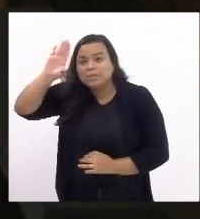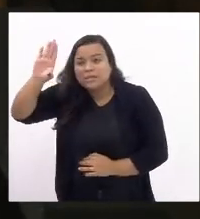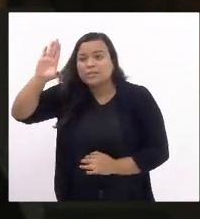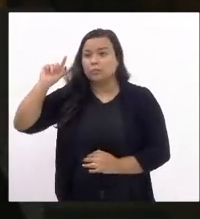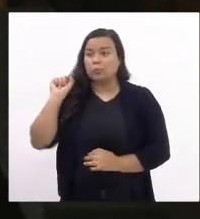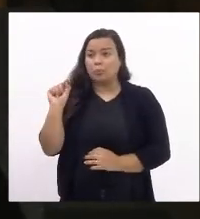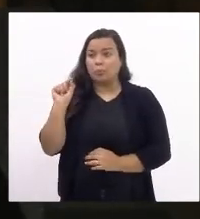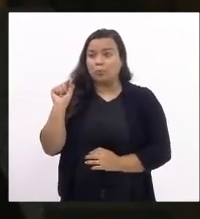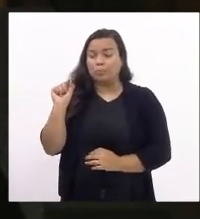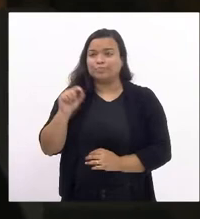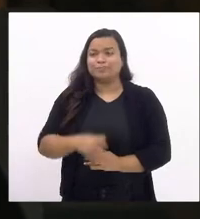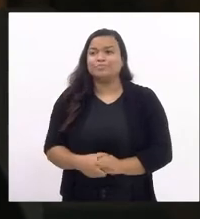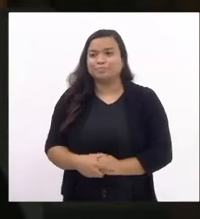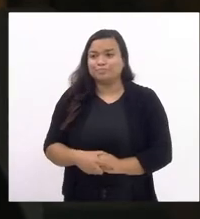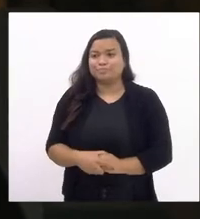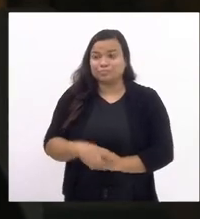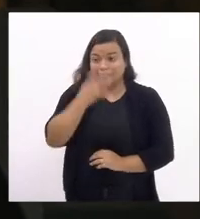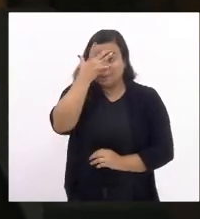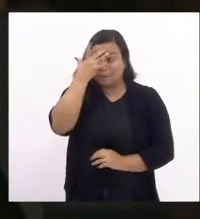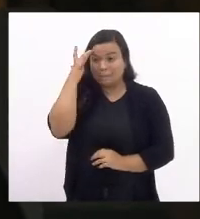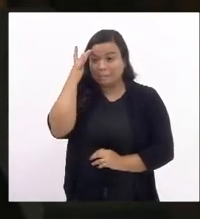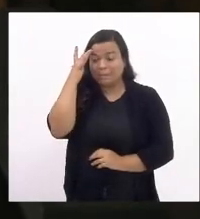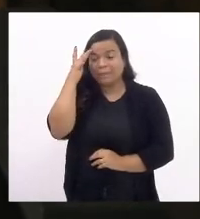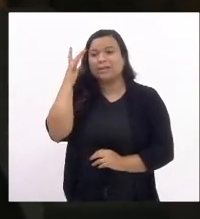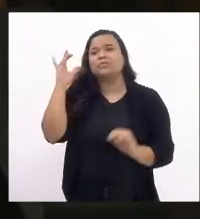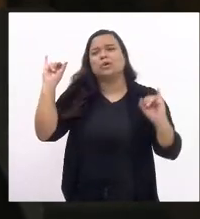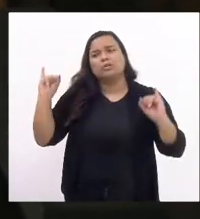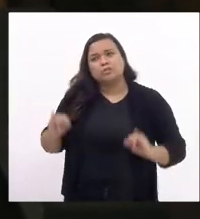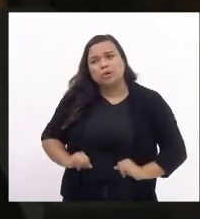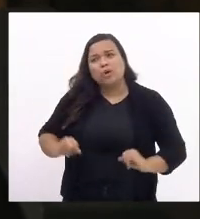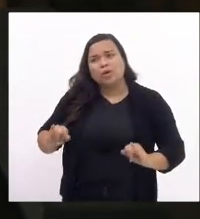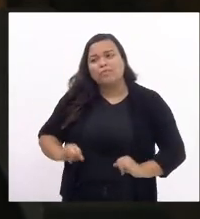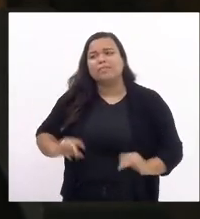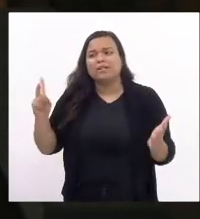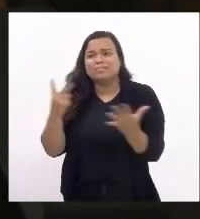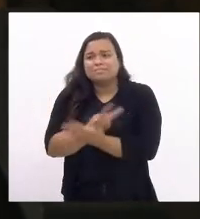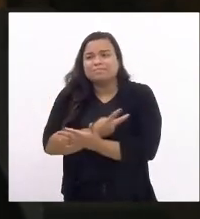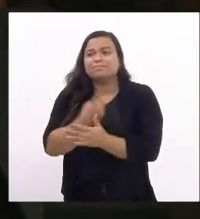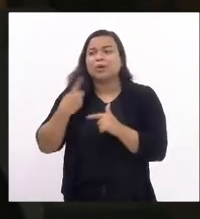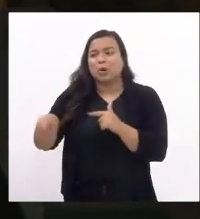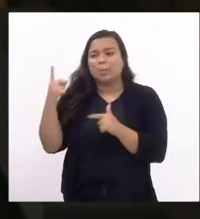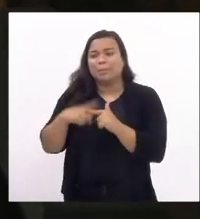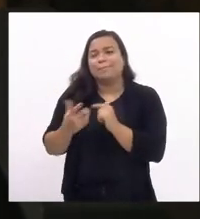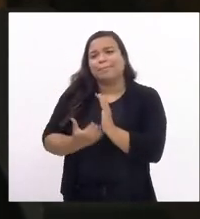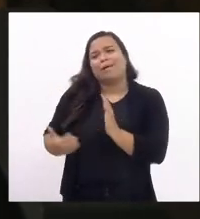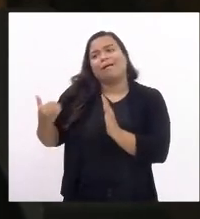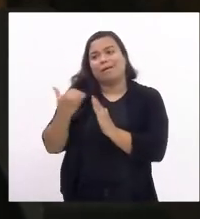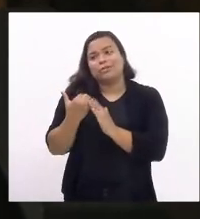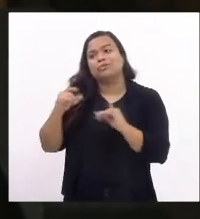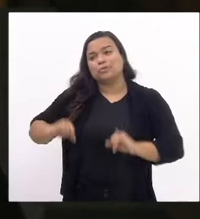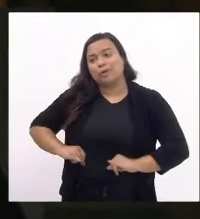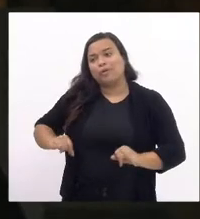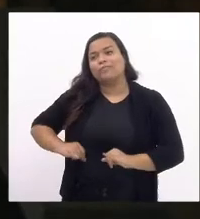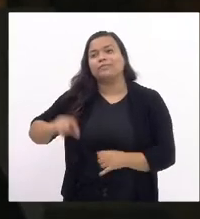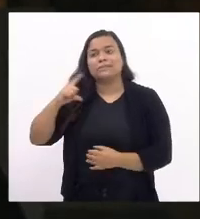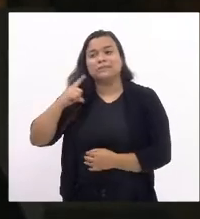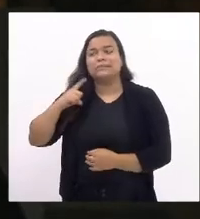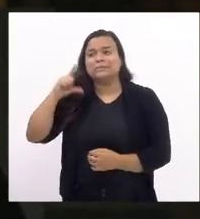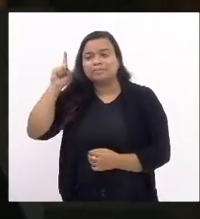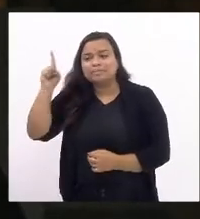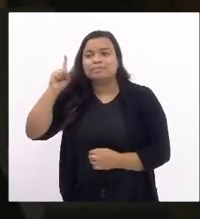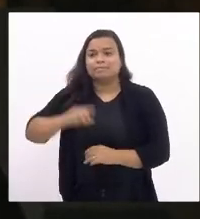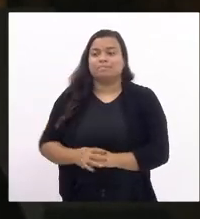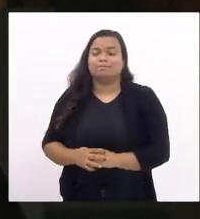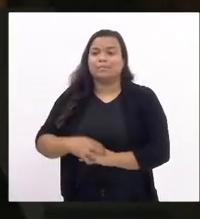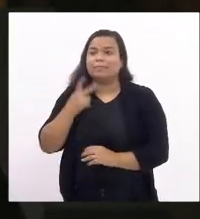principalmente daqueles que foram atingidos pela catástrofe. E quando digo